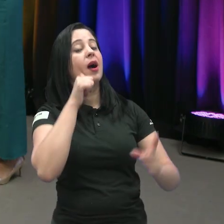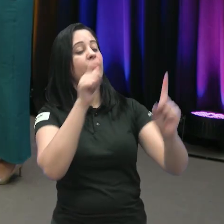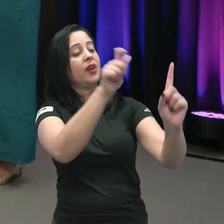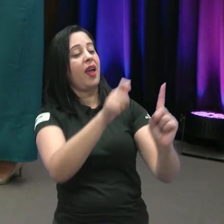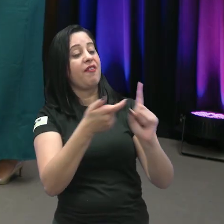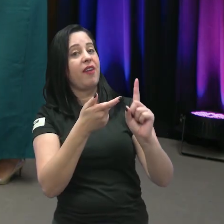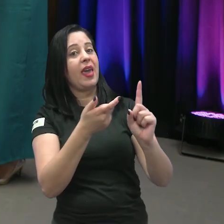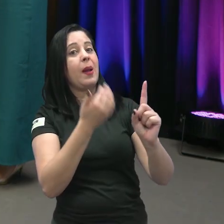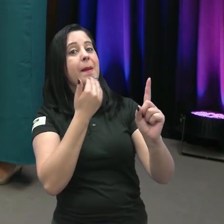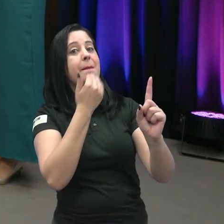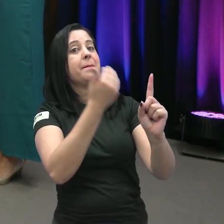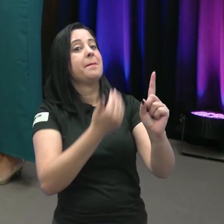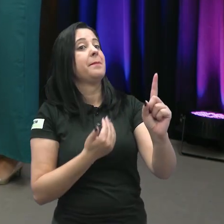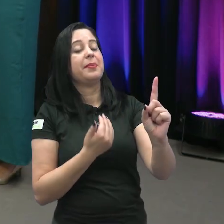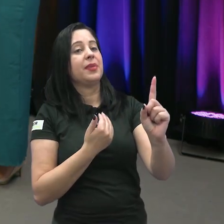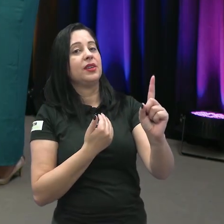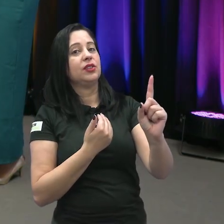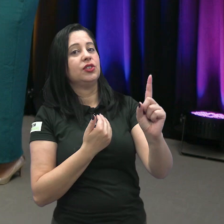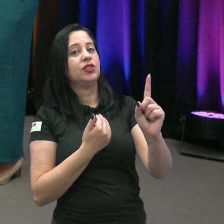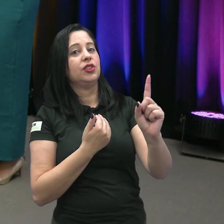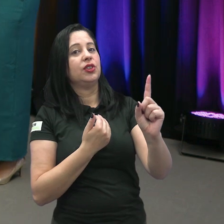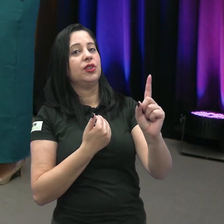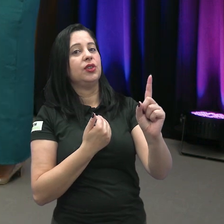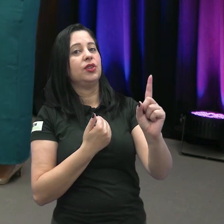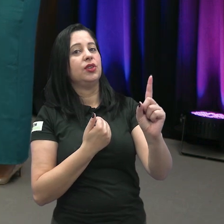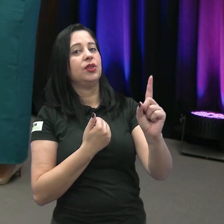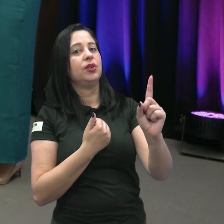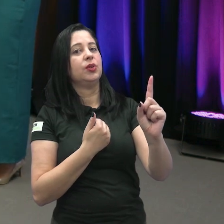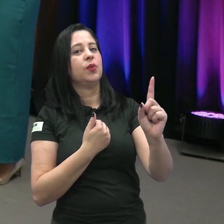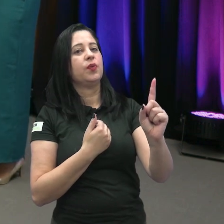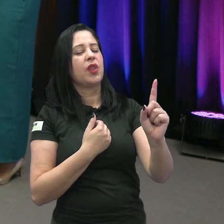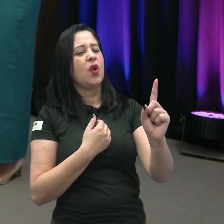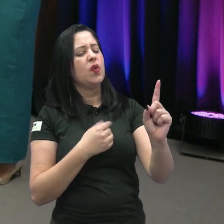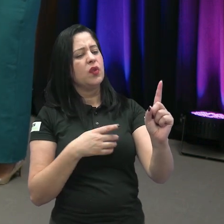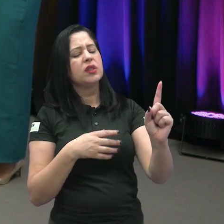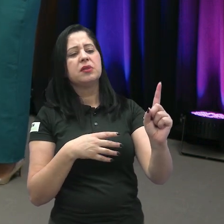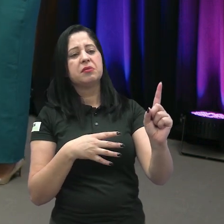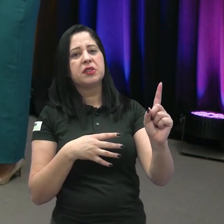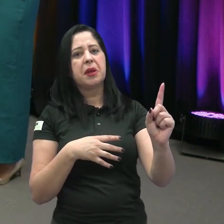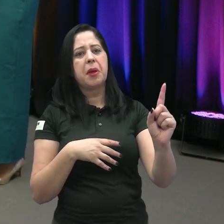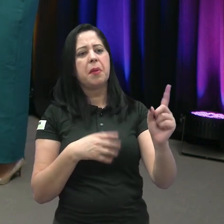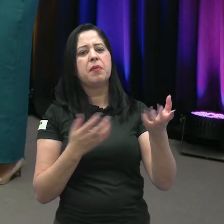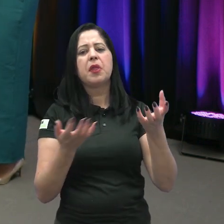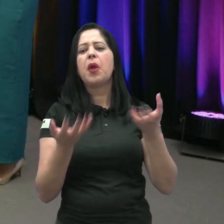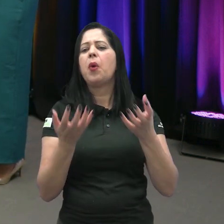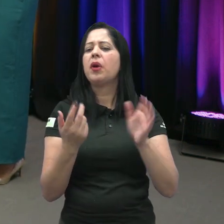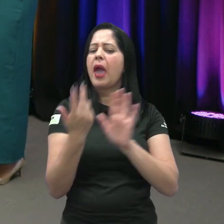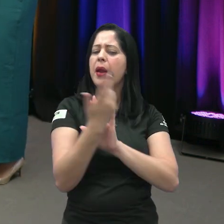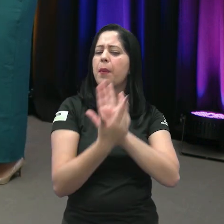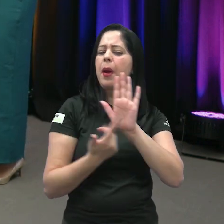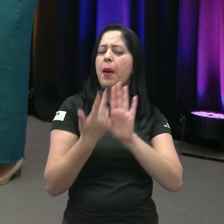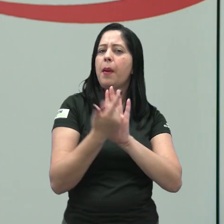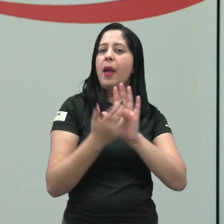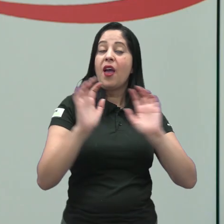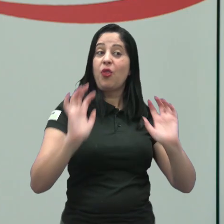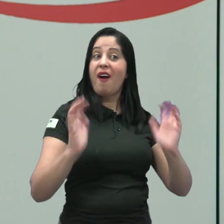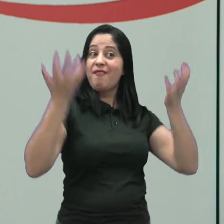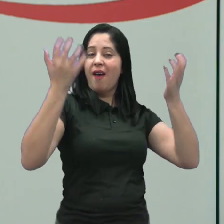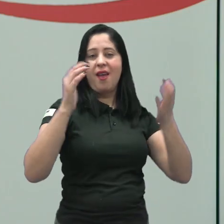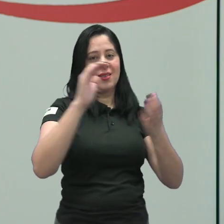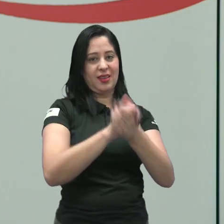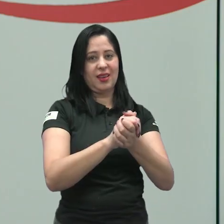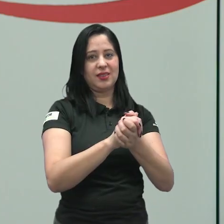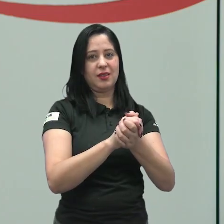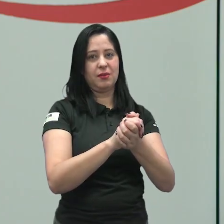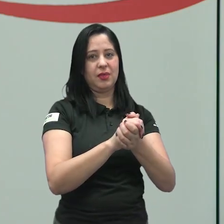chegou lá para pedir para mim, perguntar para mim se eu conhecia alguém que fazia caricatura ao vivo em festa de casamento, essas coisas. E